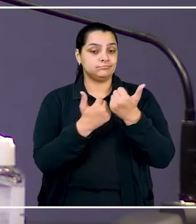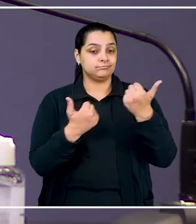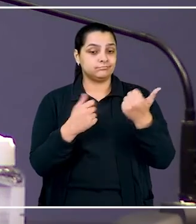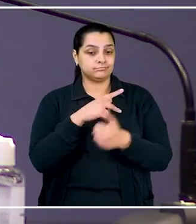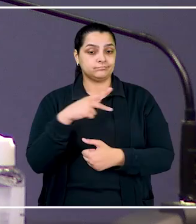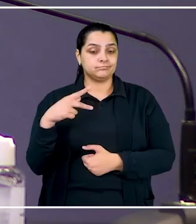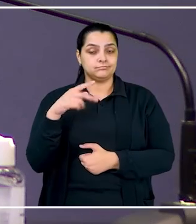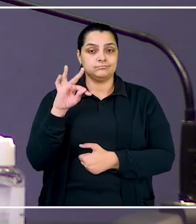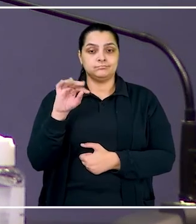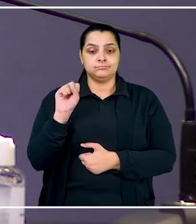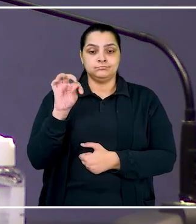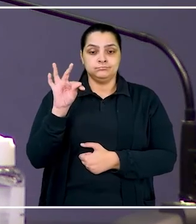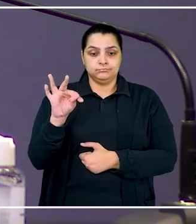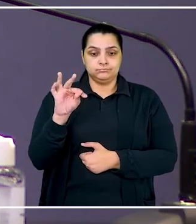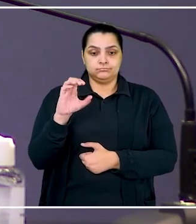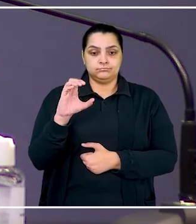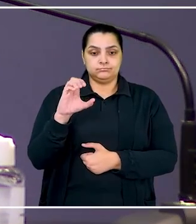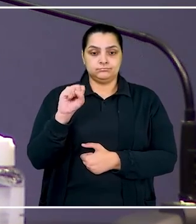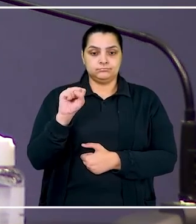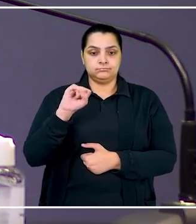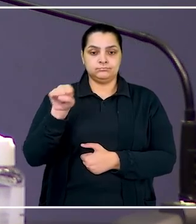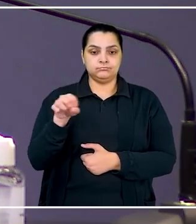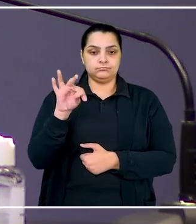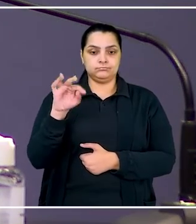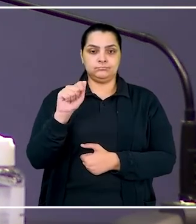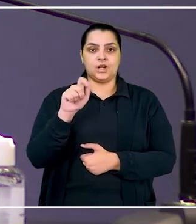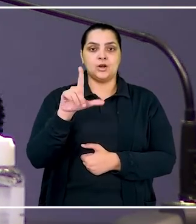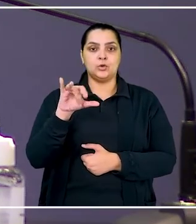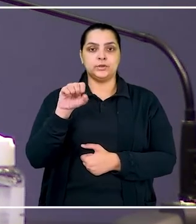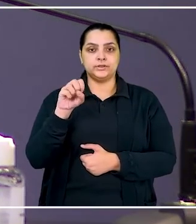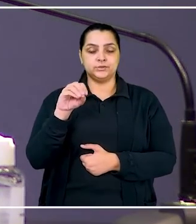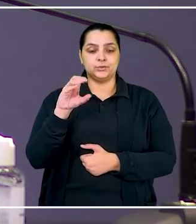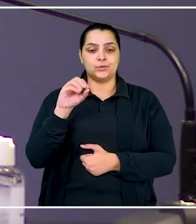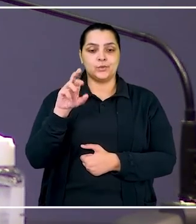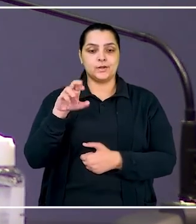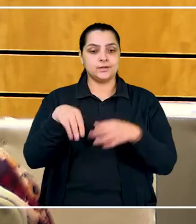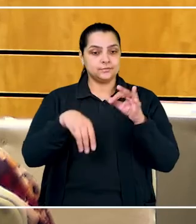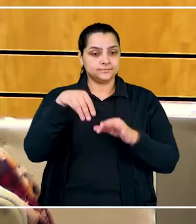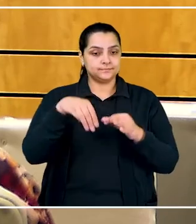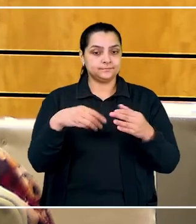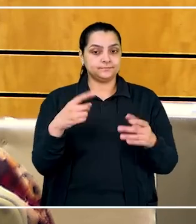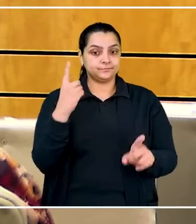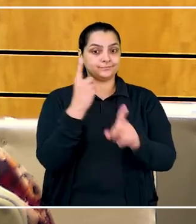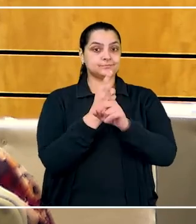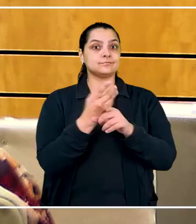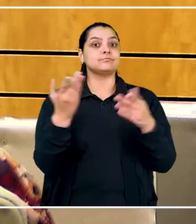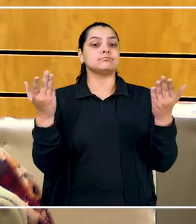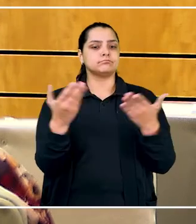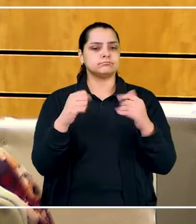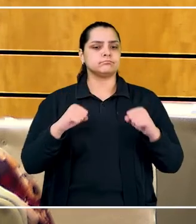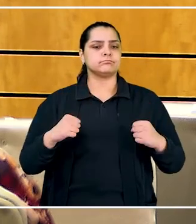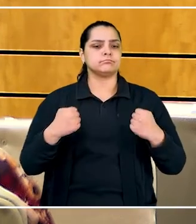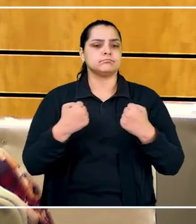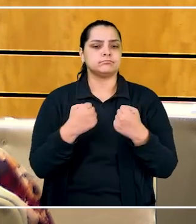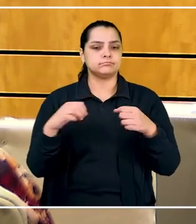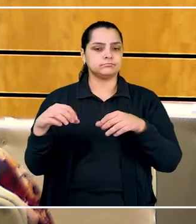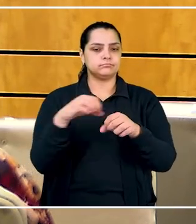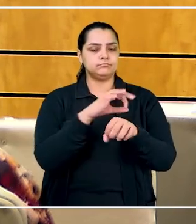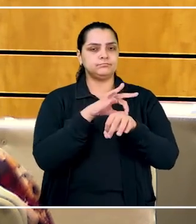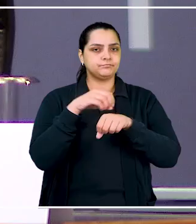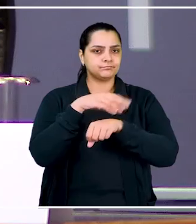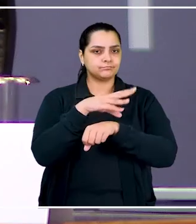O vice-presidente do TST e do CSJT, ministro Aloísio Corrêa da Veiga, afirmou que o encontro buscou fortalecer